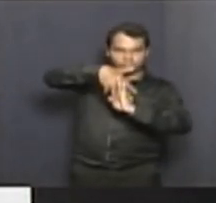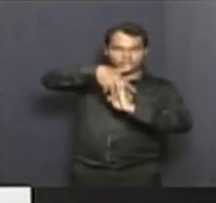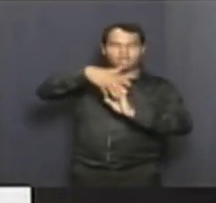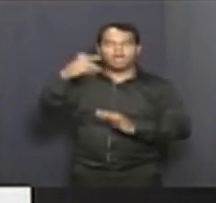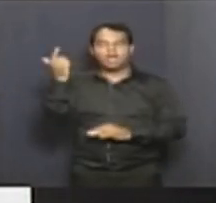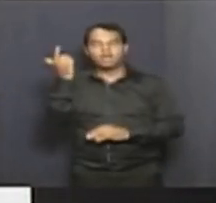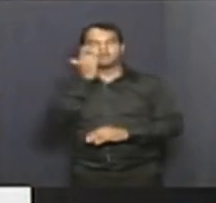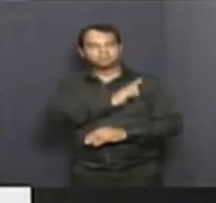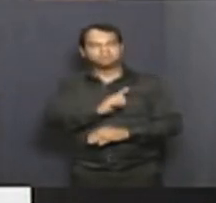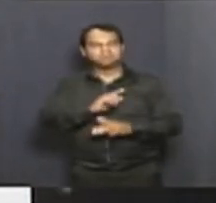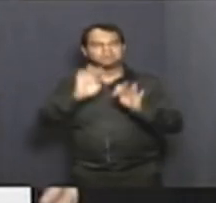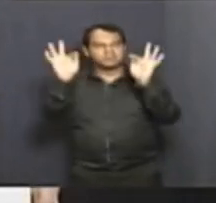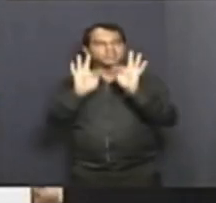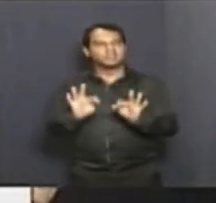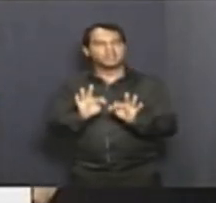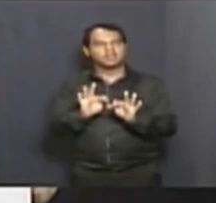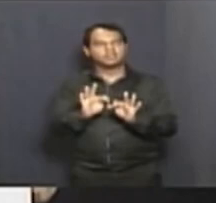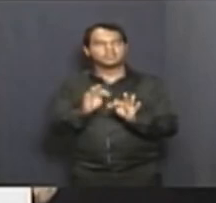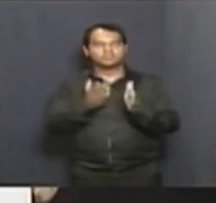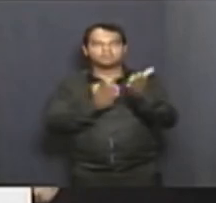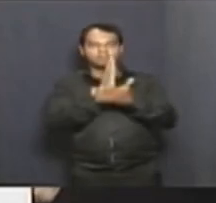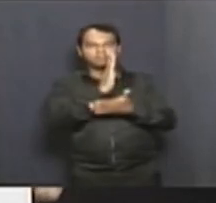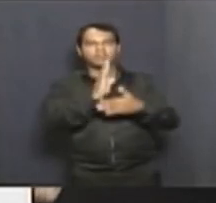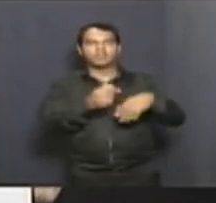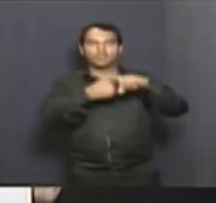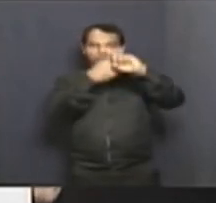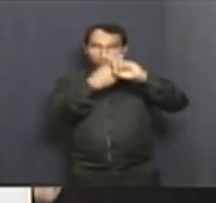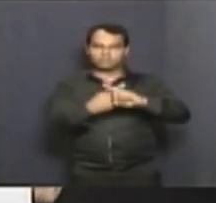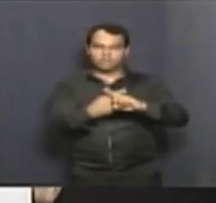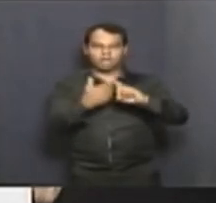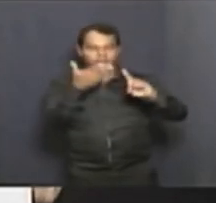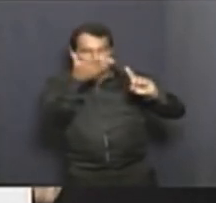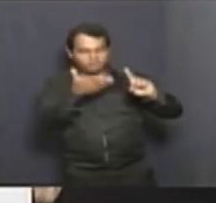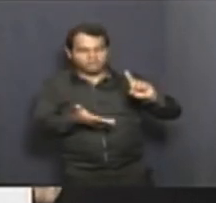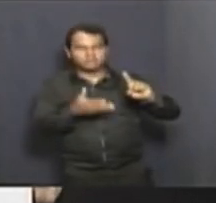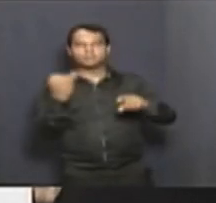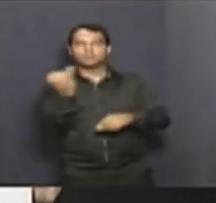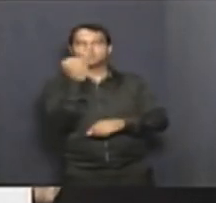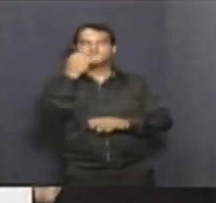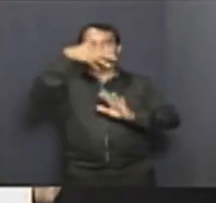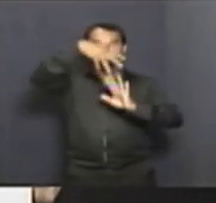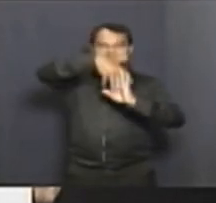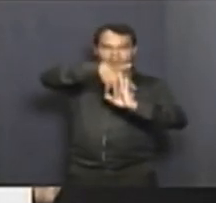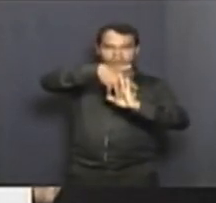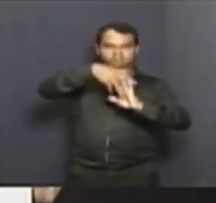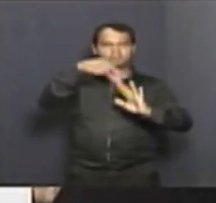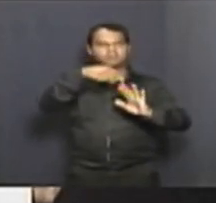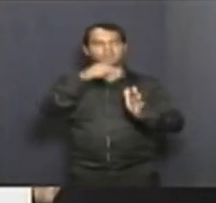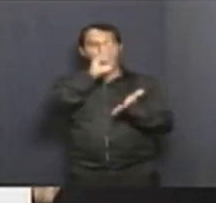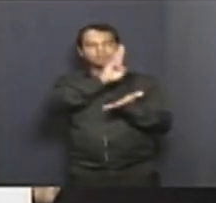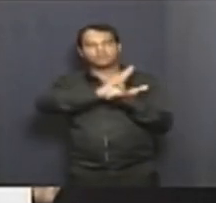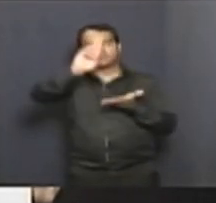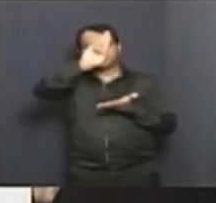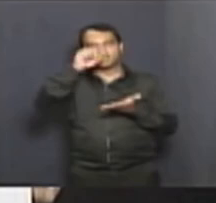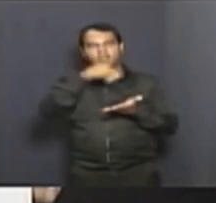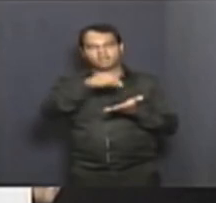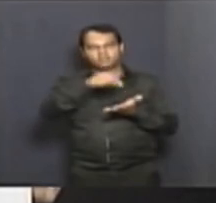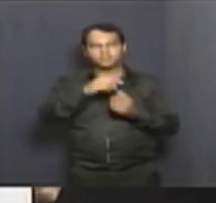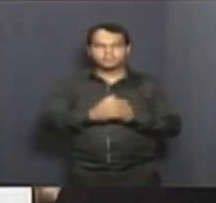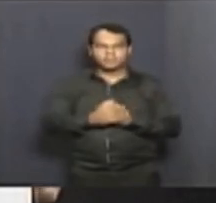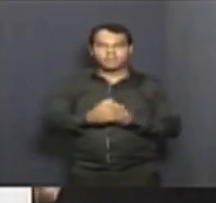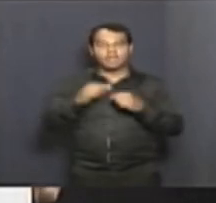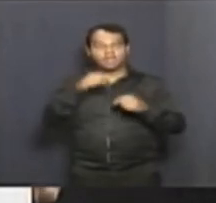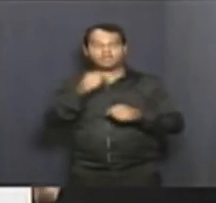felicidade e cursar essa importante faculdade do centro-oeste e desenvolver